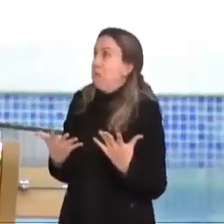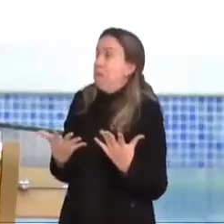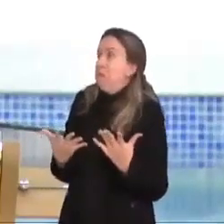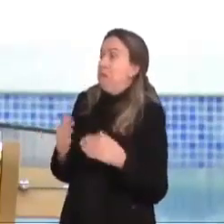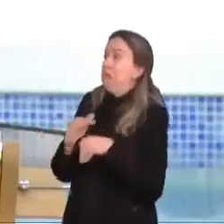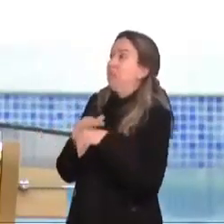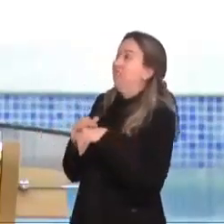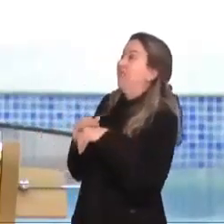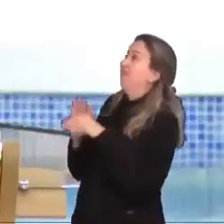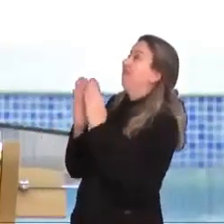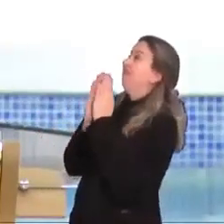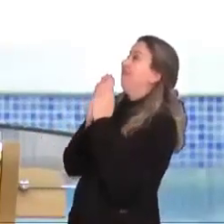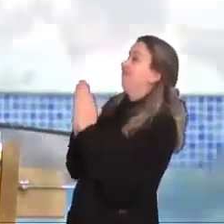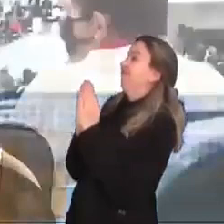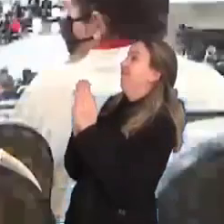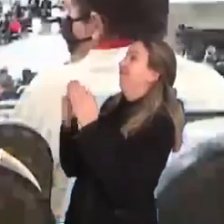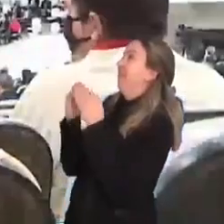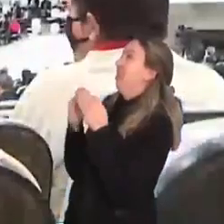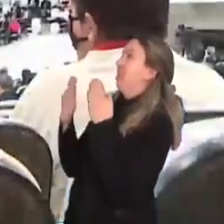orar.